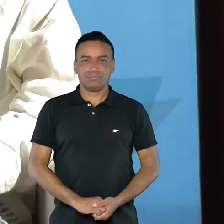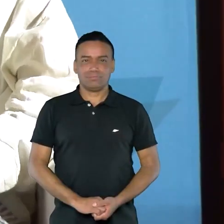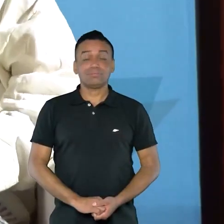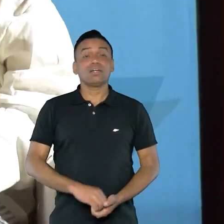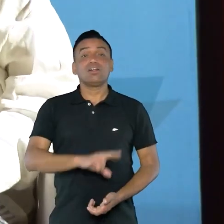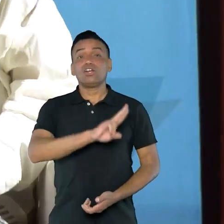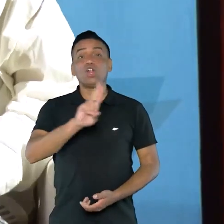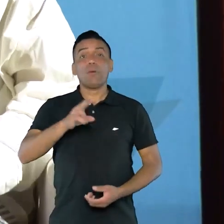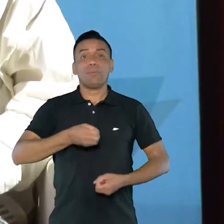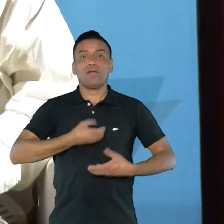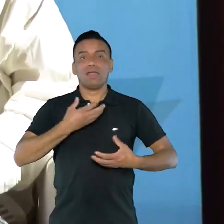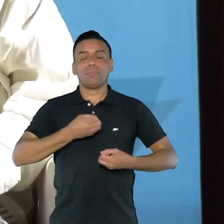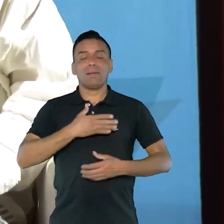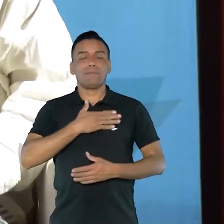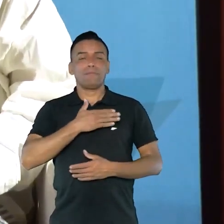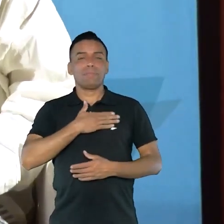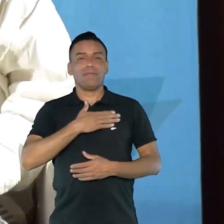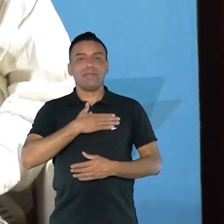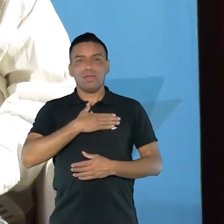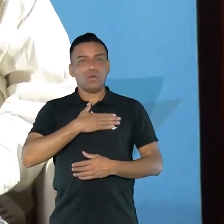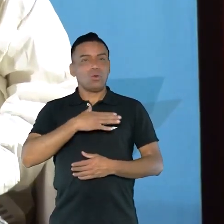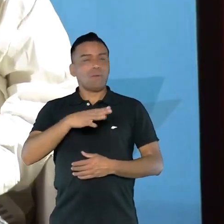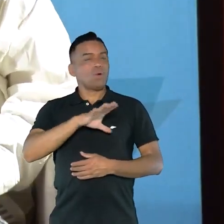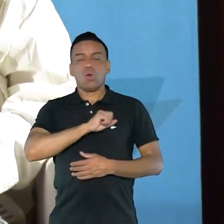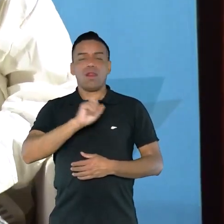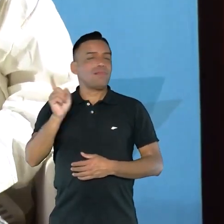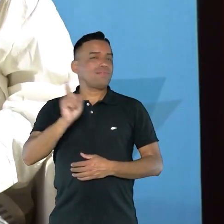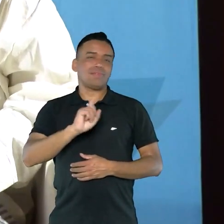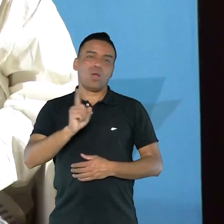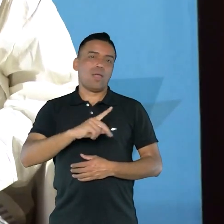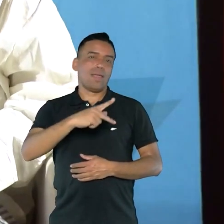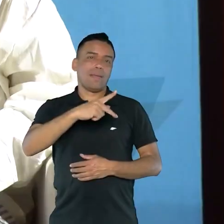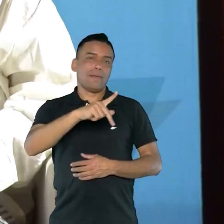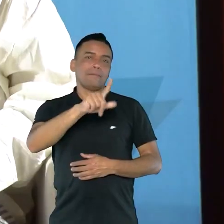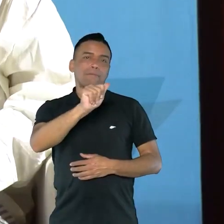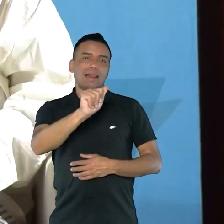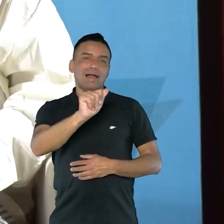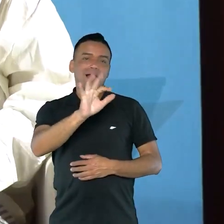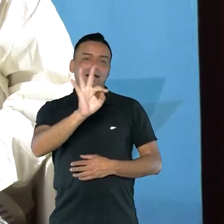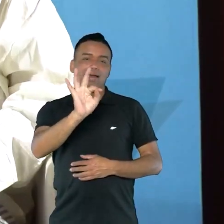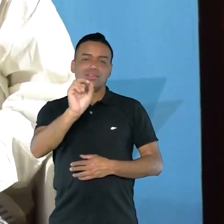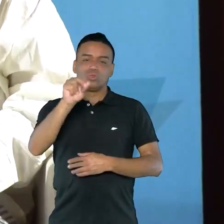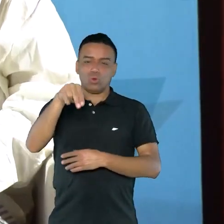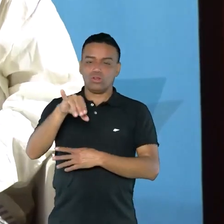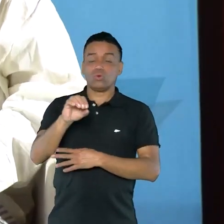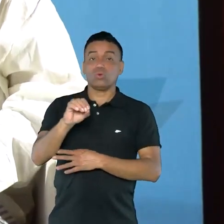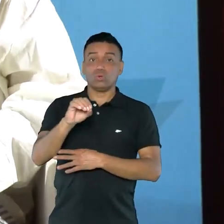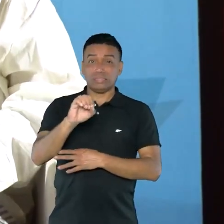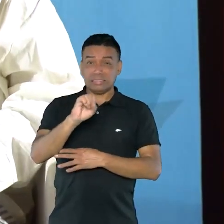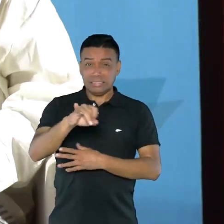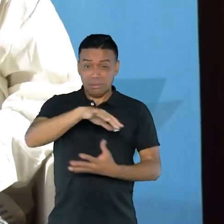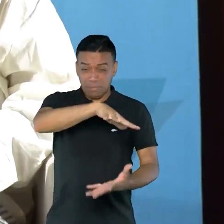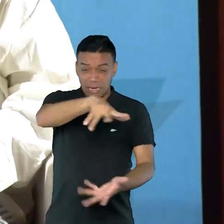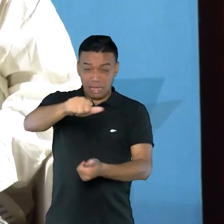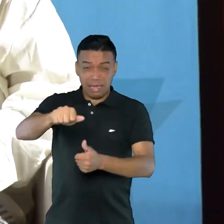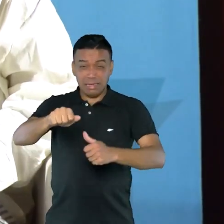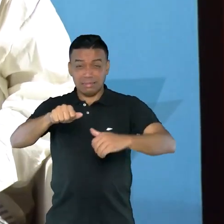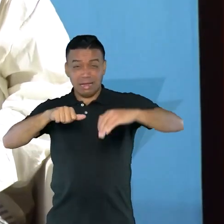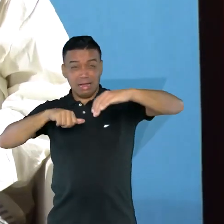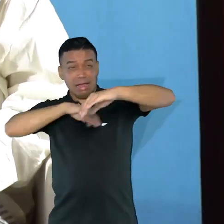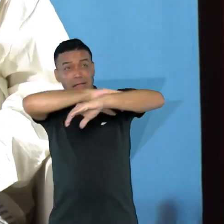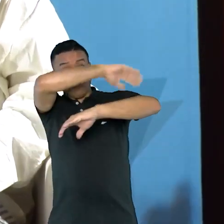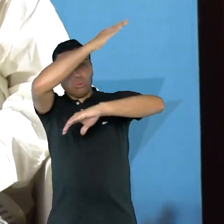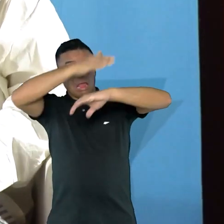Chama assim: Meu amor não é platônico. Se o planeta é a grande caverna, então celebro as